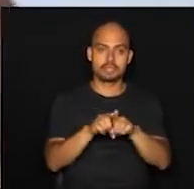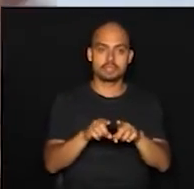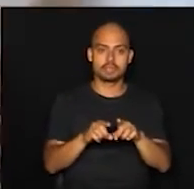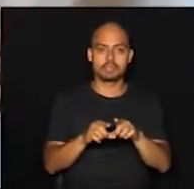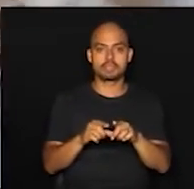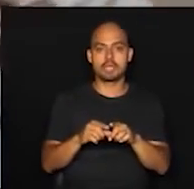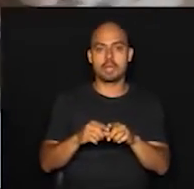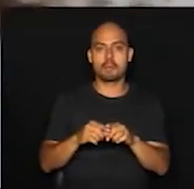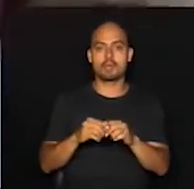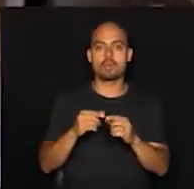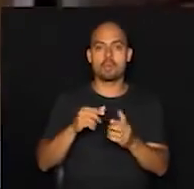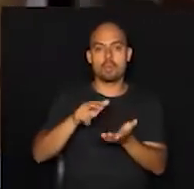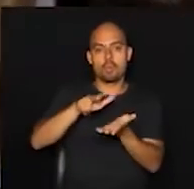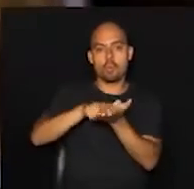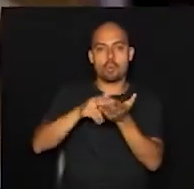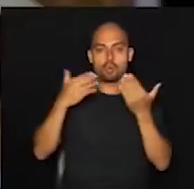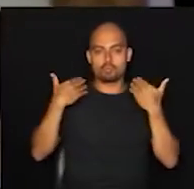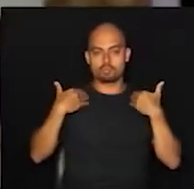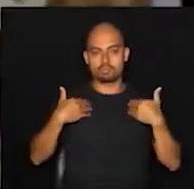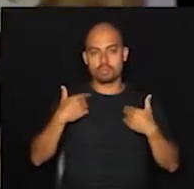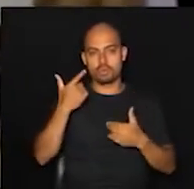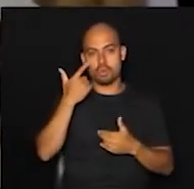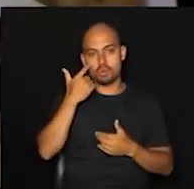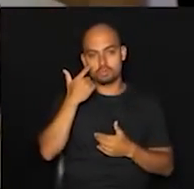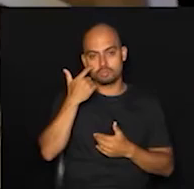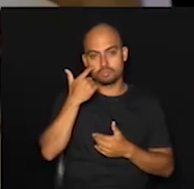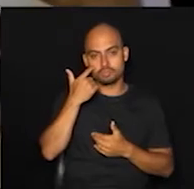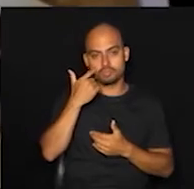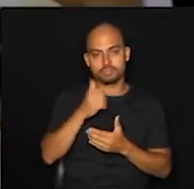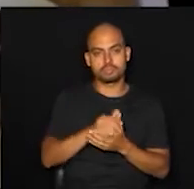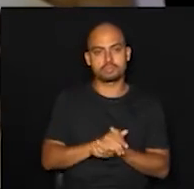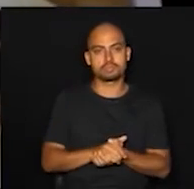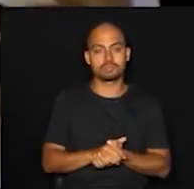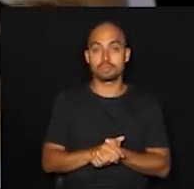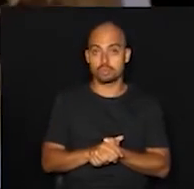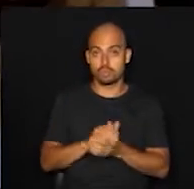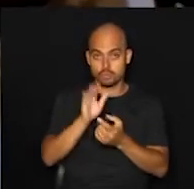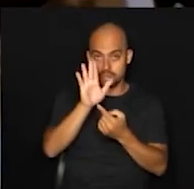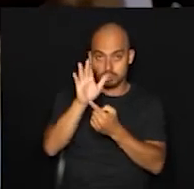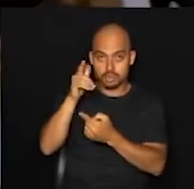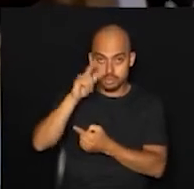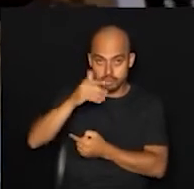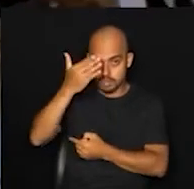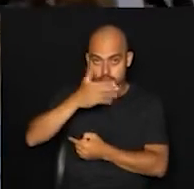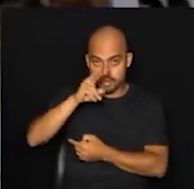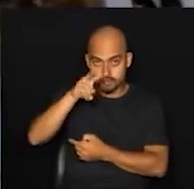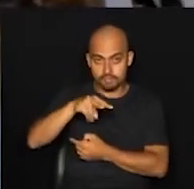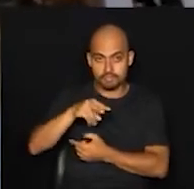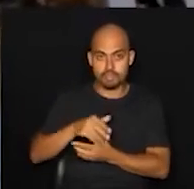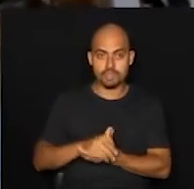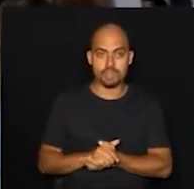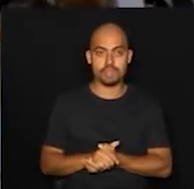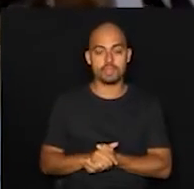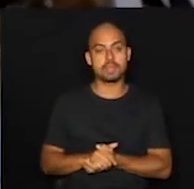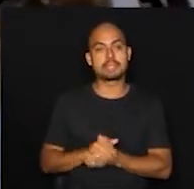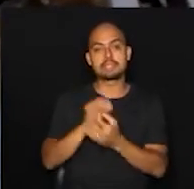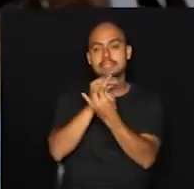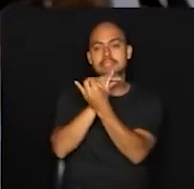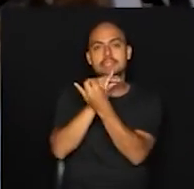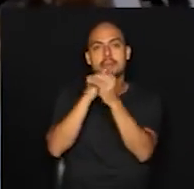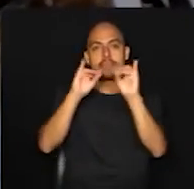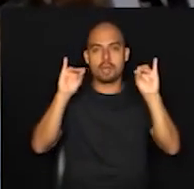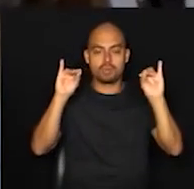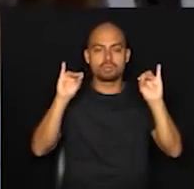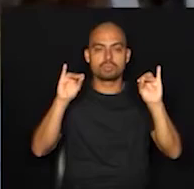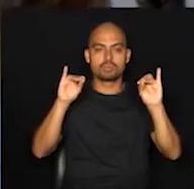mortais dela ao Brasil. Aqui é essa imagem, não sei se vai dar para ver. Dá sim. Isso é ela no leito de